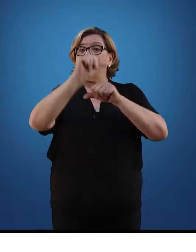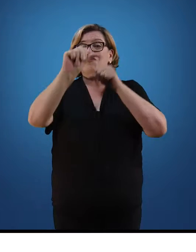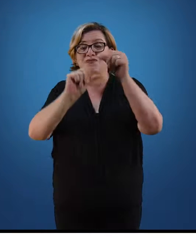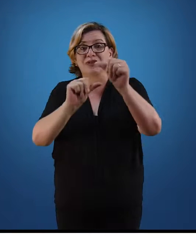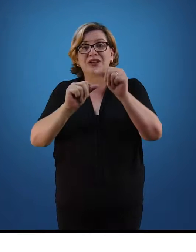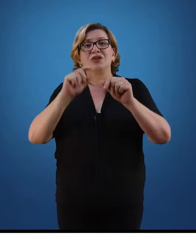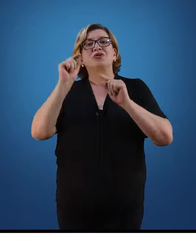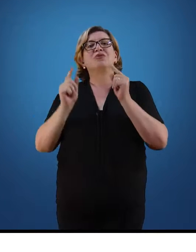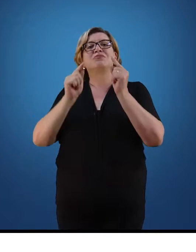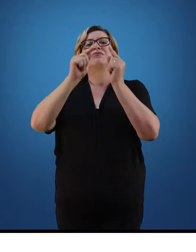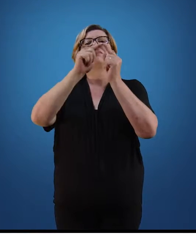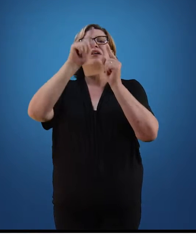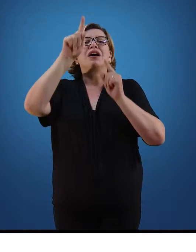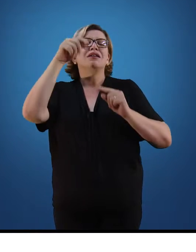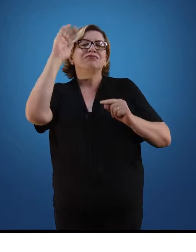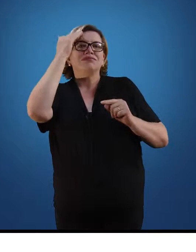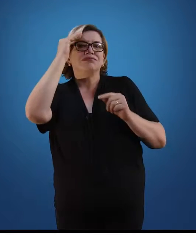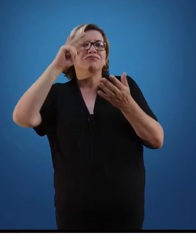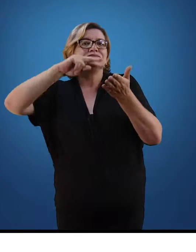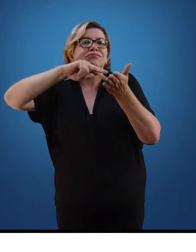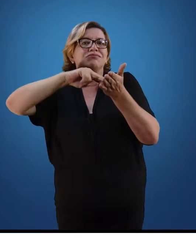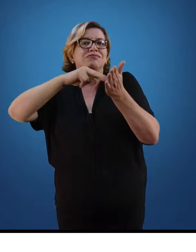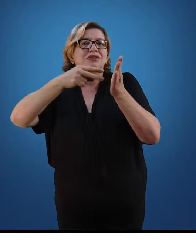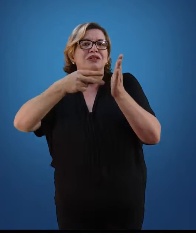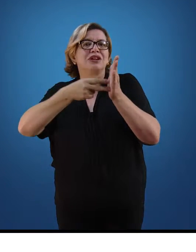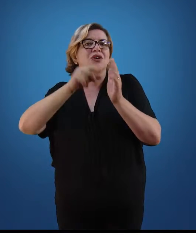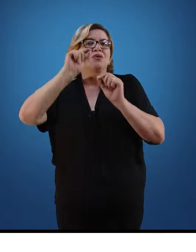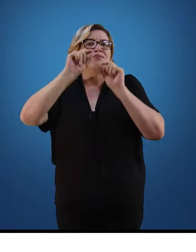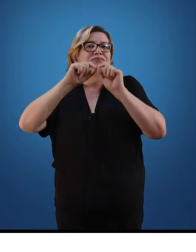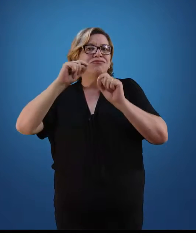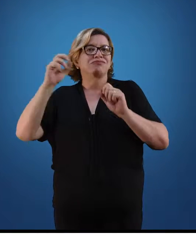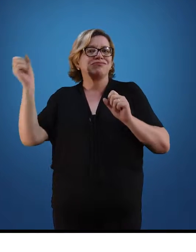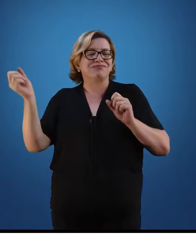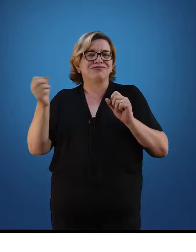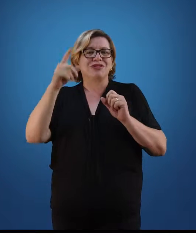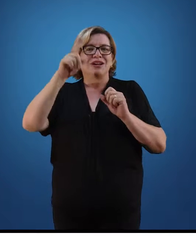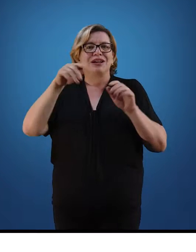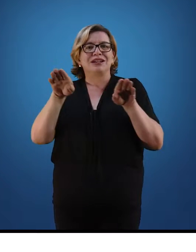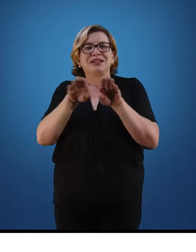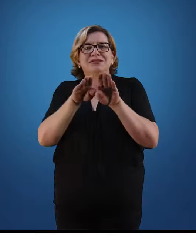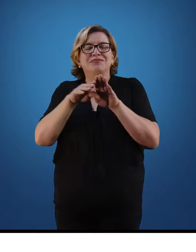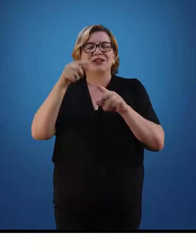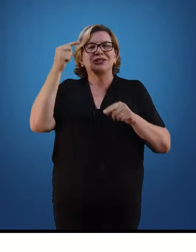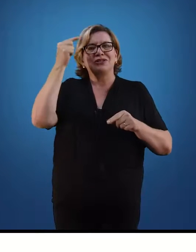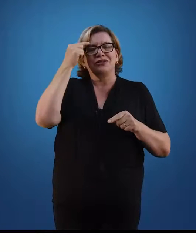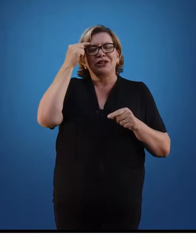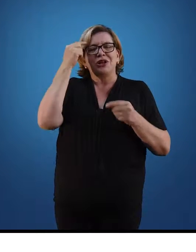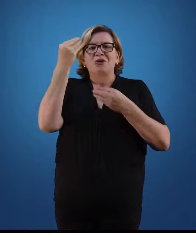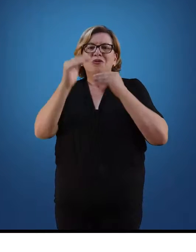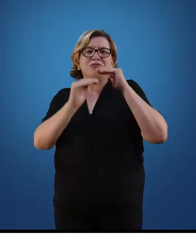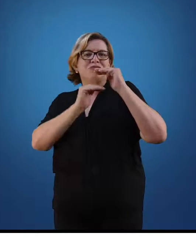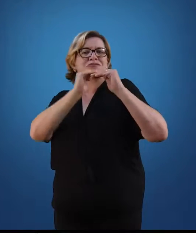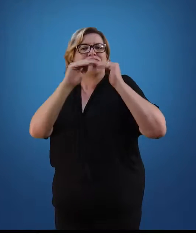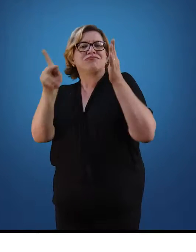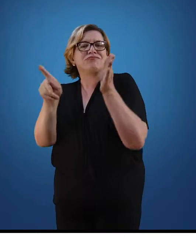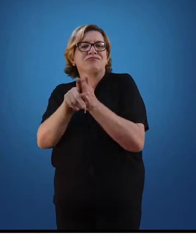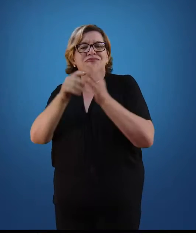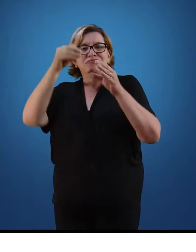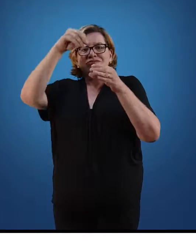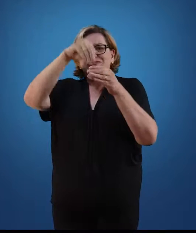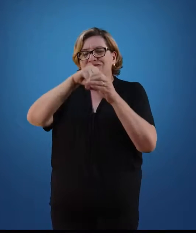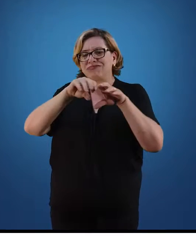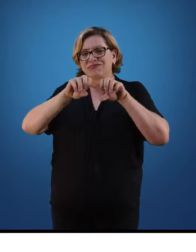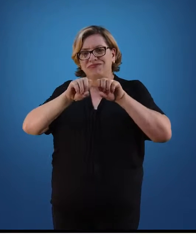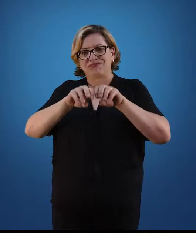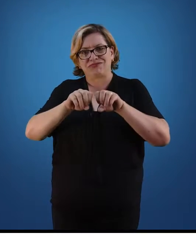são entender o significado da inovação e refletir sobre o processo da inovação na educação.